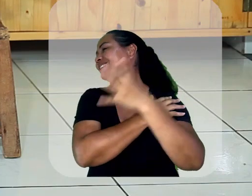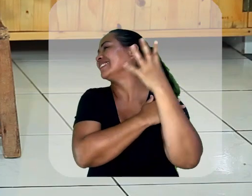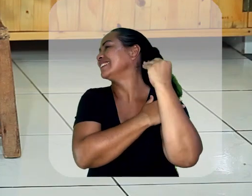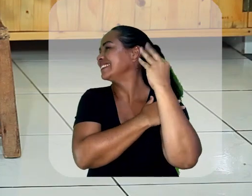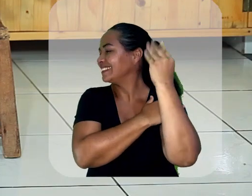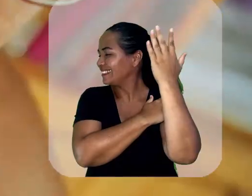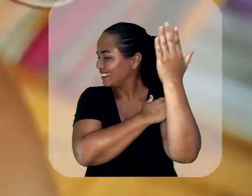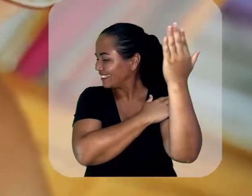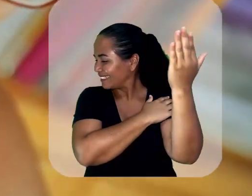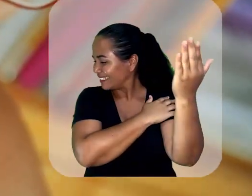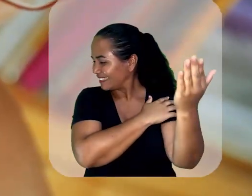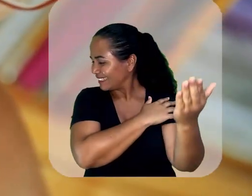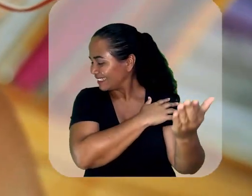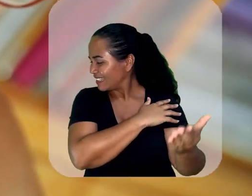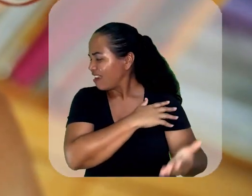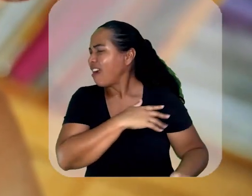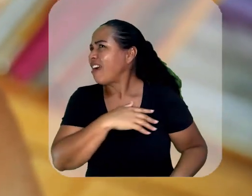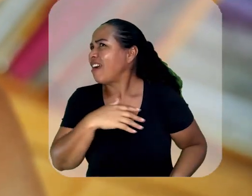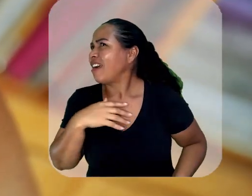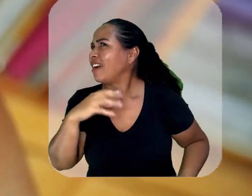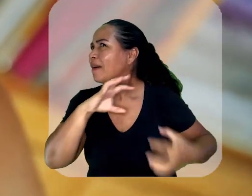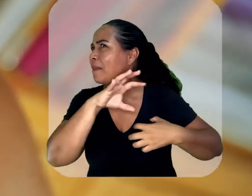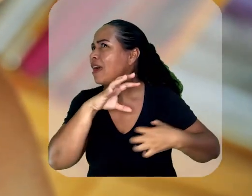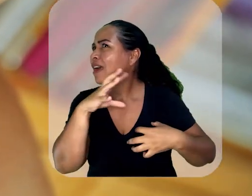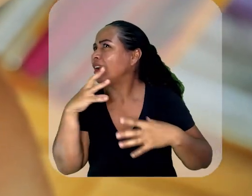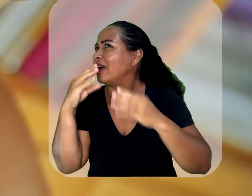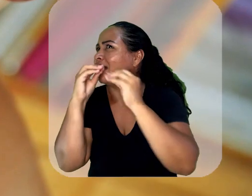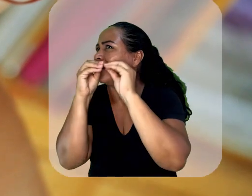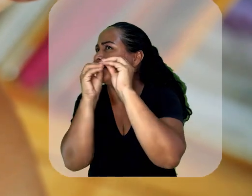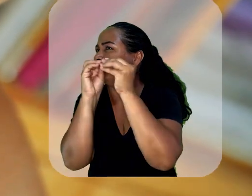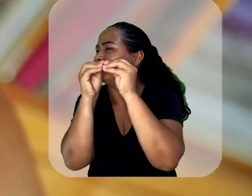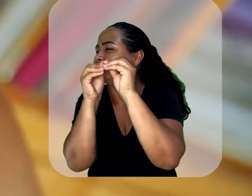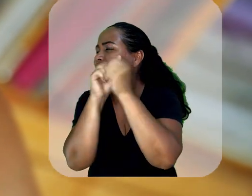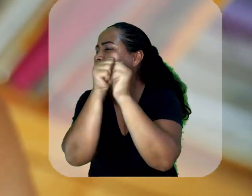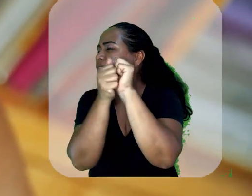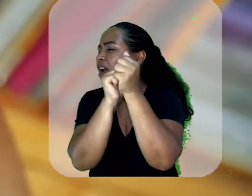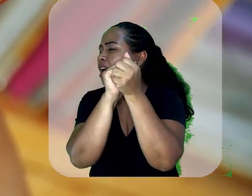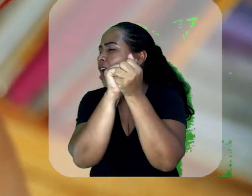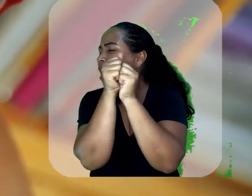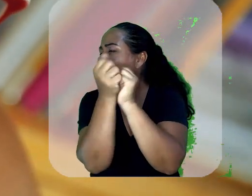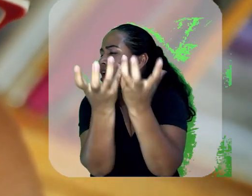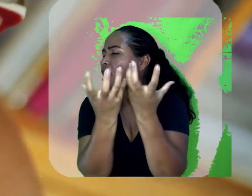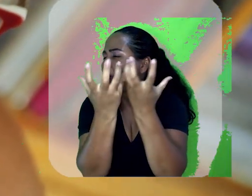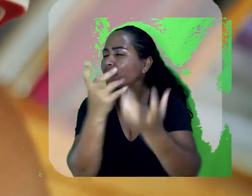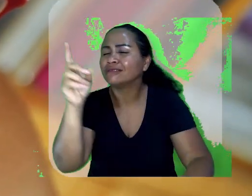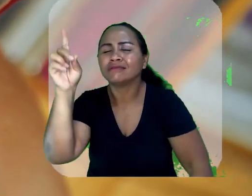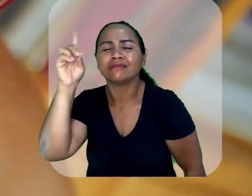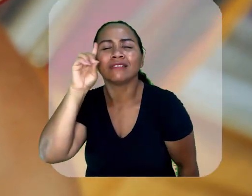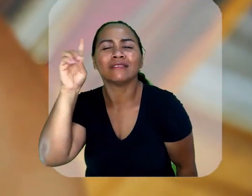Em sua boca, bebo e mergulho todos os dias.